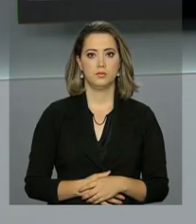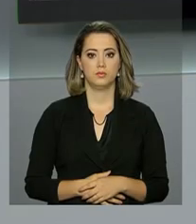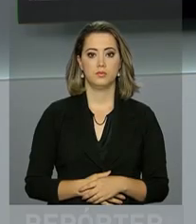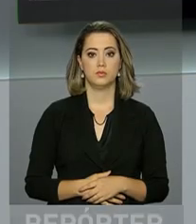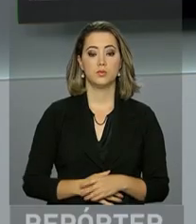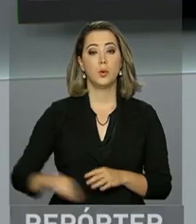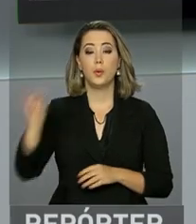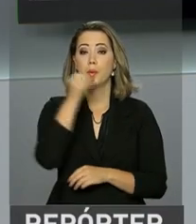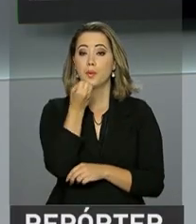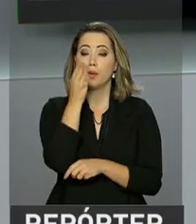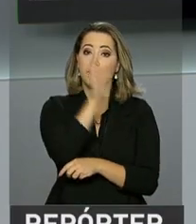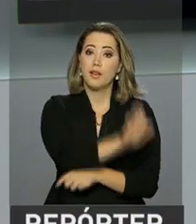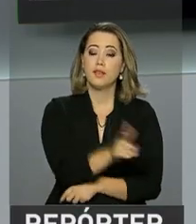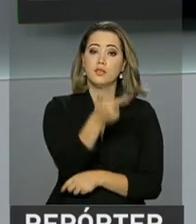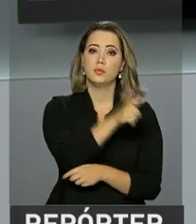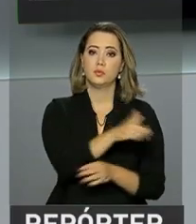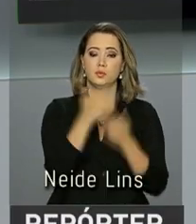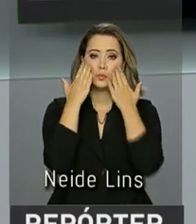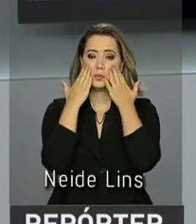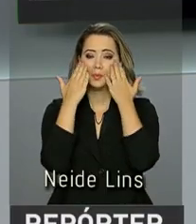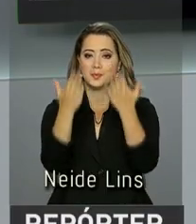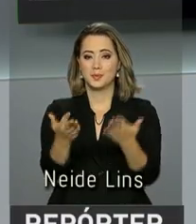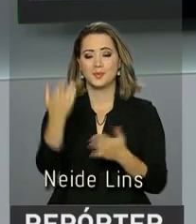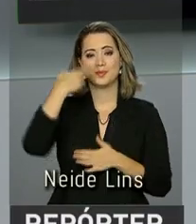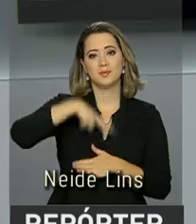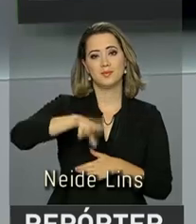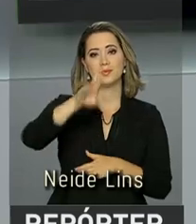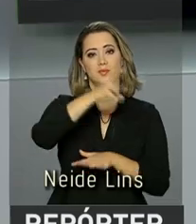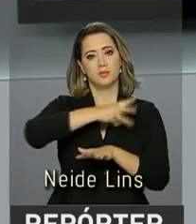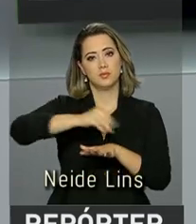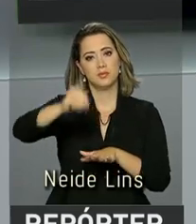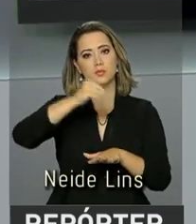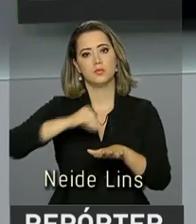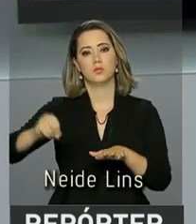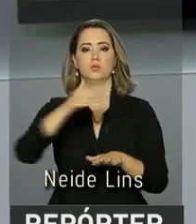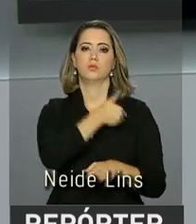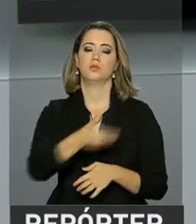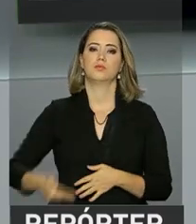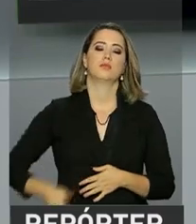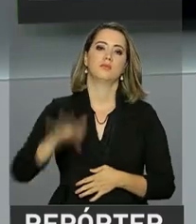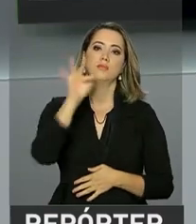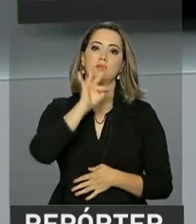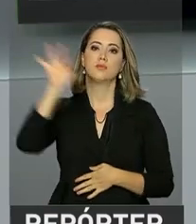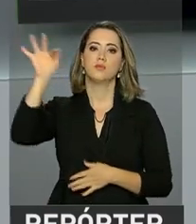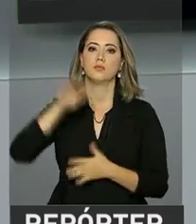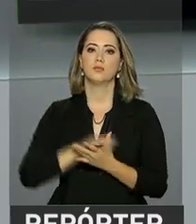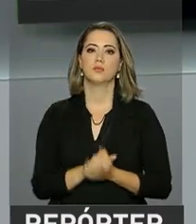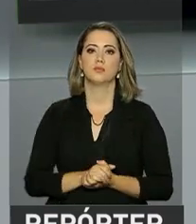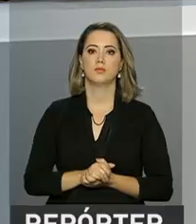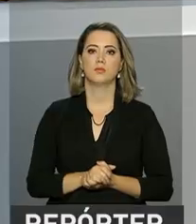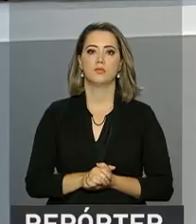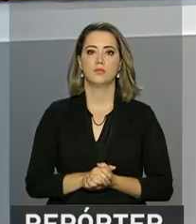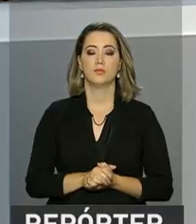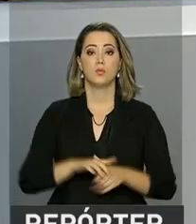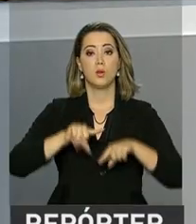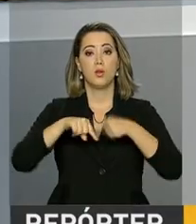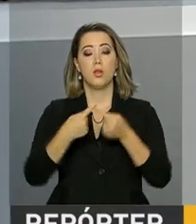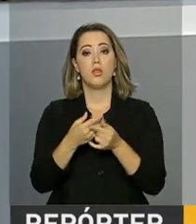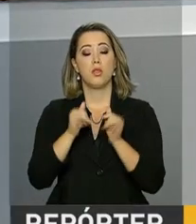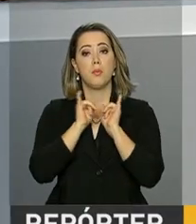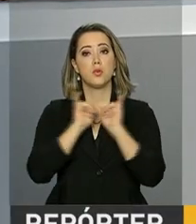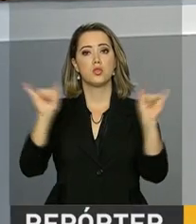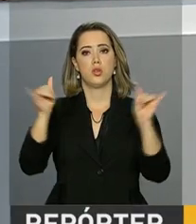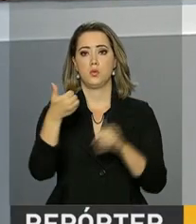Olá boa tarde estamos de volta com mais uma edição do repórter NBR e as notícias do governo federal depois do